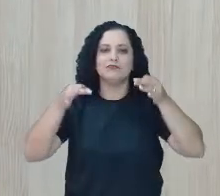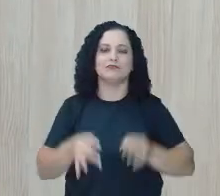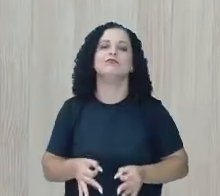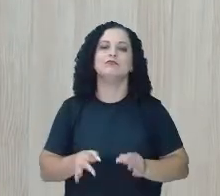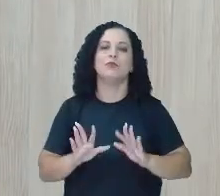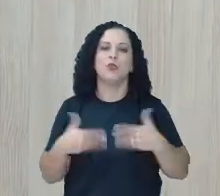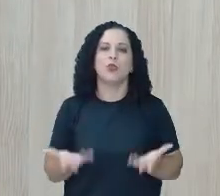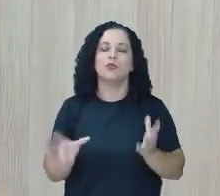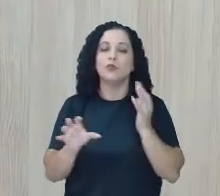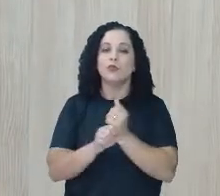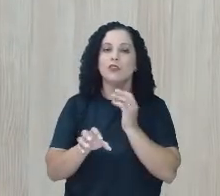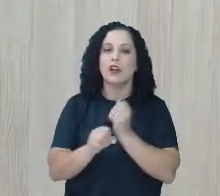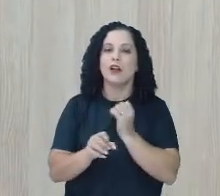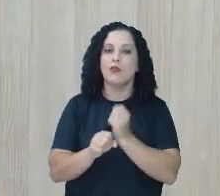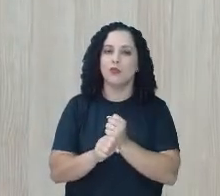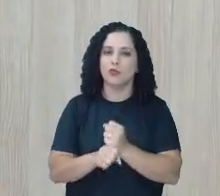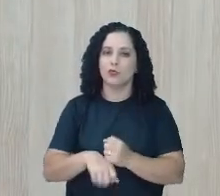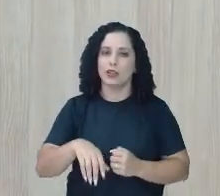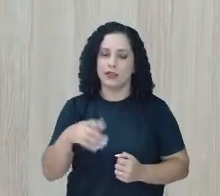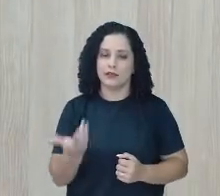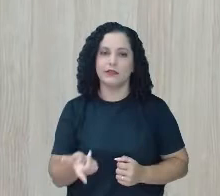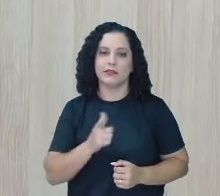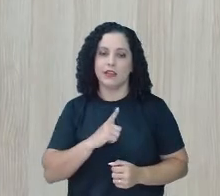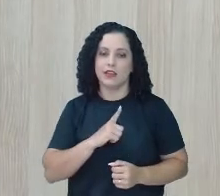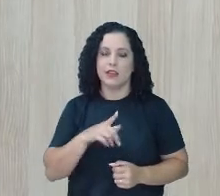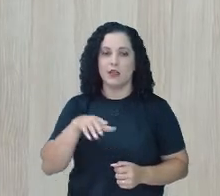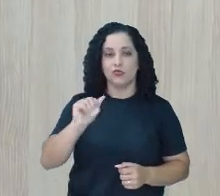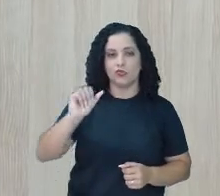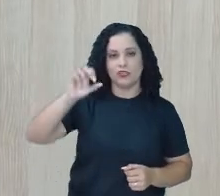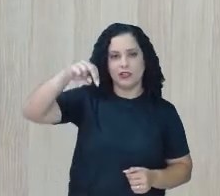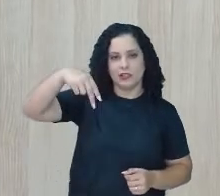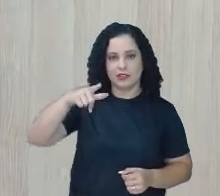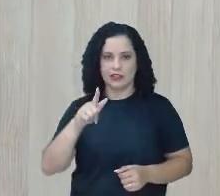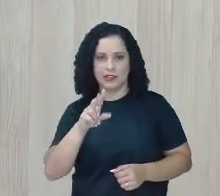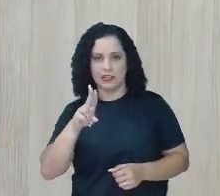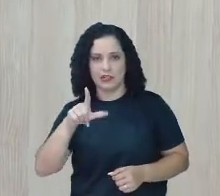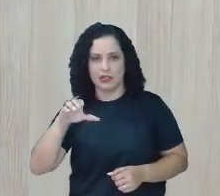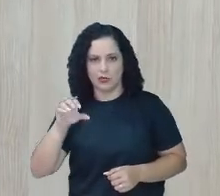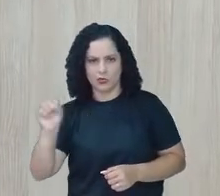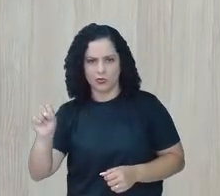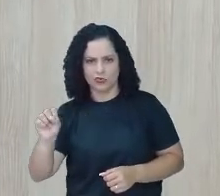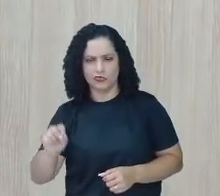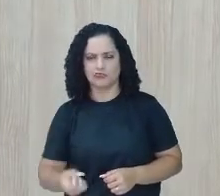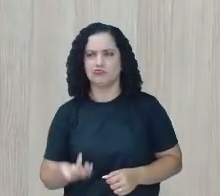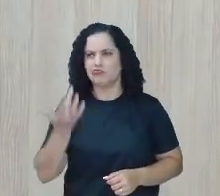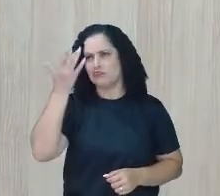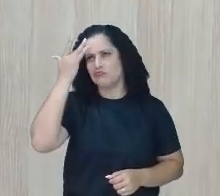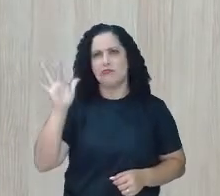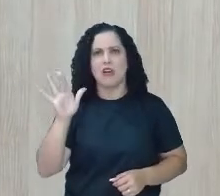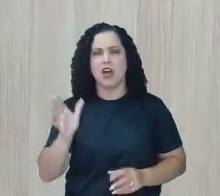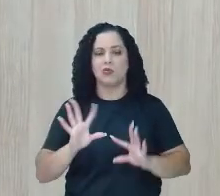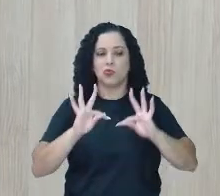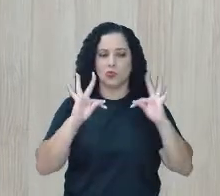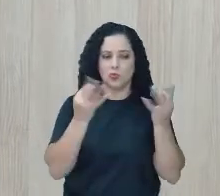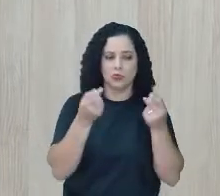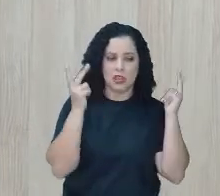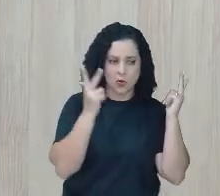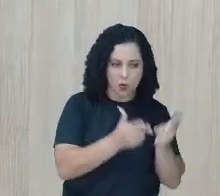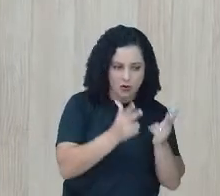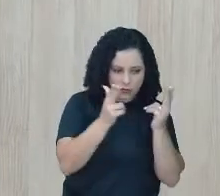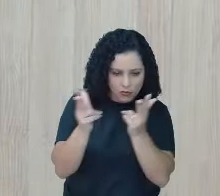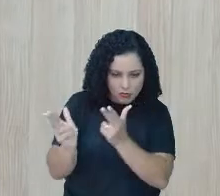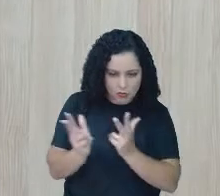soma dos ângulos de um determinado polígono, a gente não está interessado muito em saber se todos os ângulos são idênticos, não. A